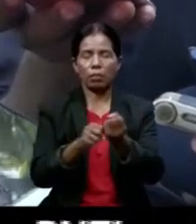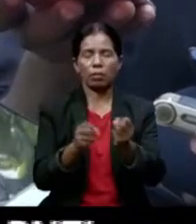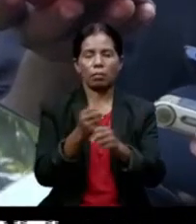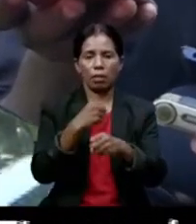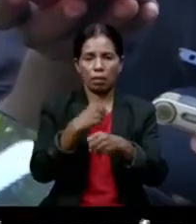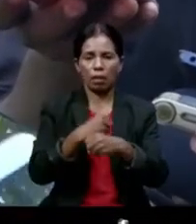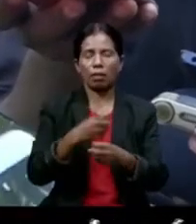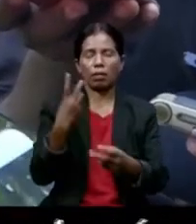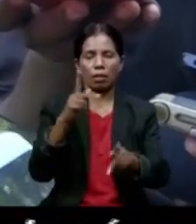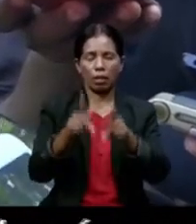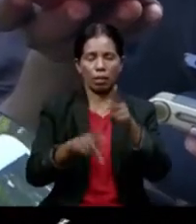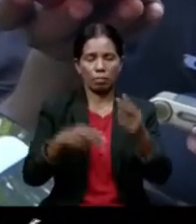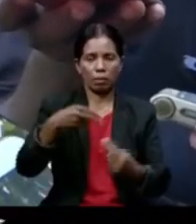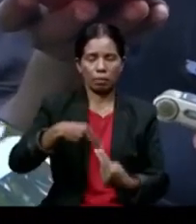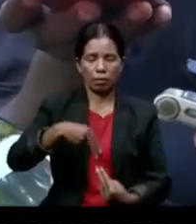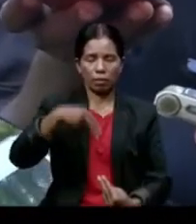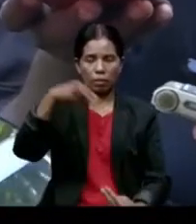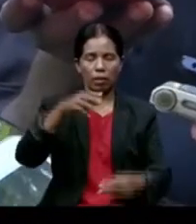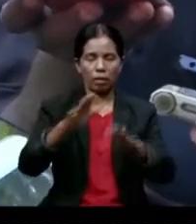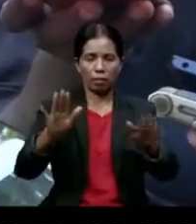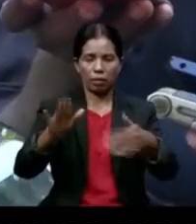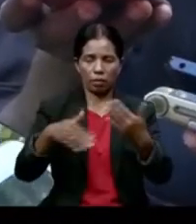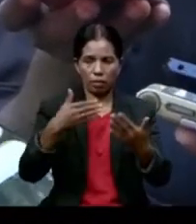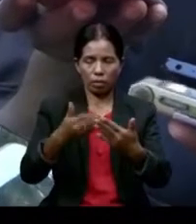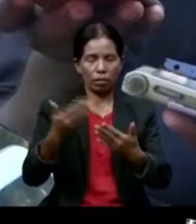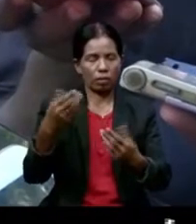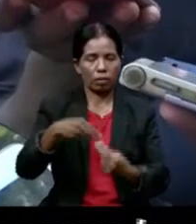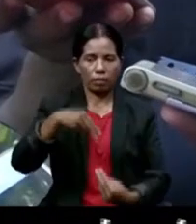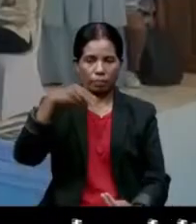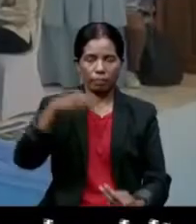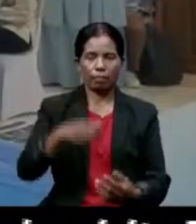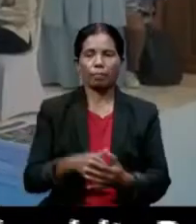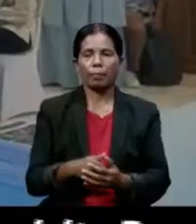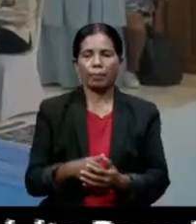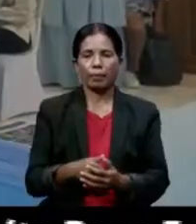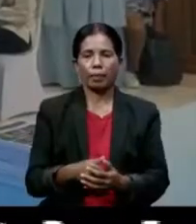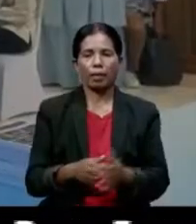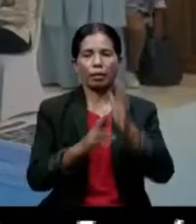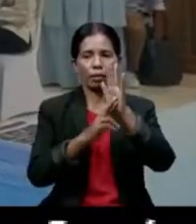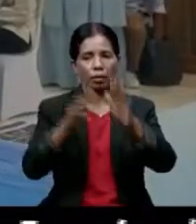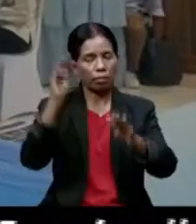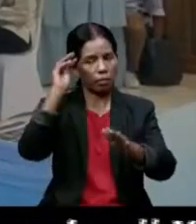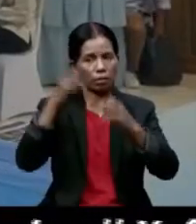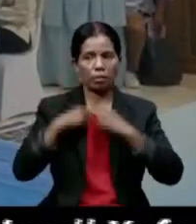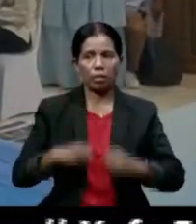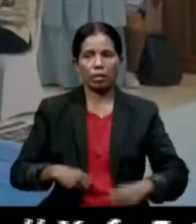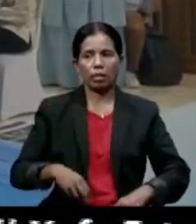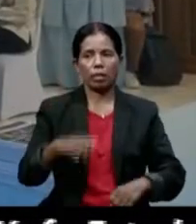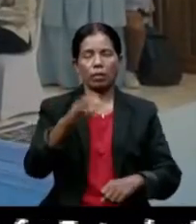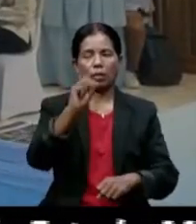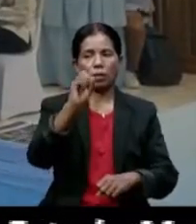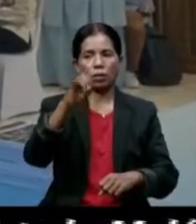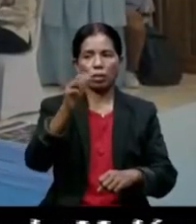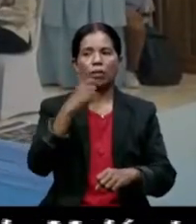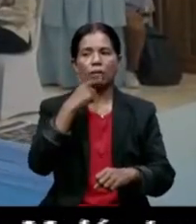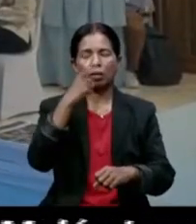di afeita ba situação labarik sira ia malnutrição. Além de ne representante Ministério da Saúde, Rocha Bela da Silva